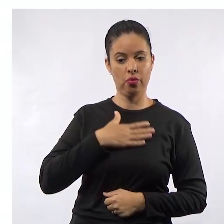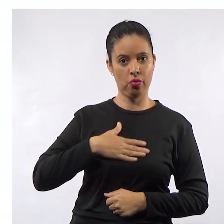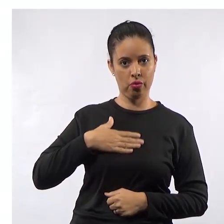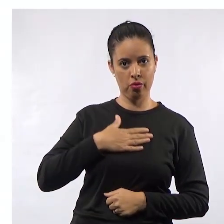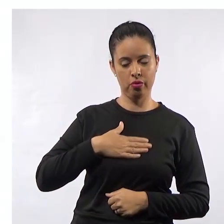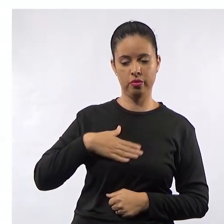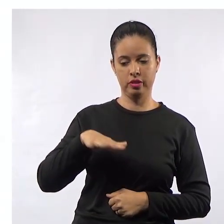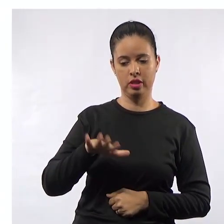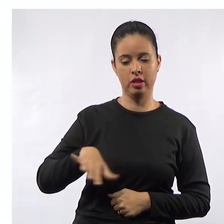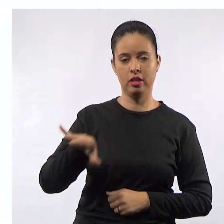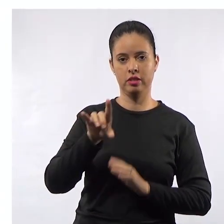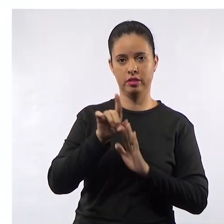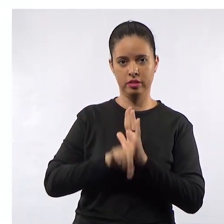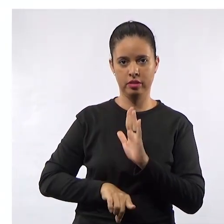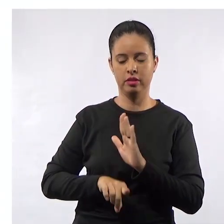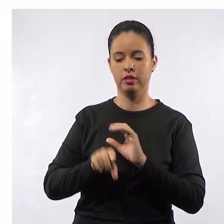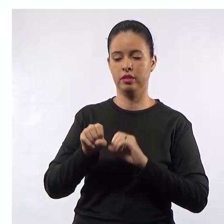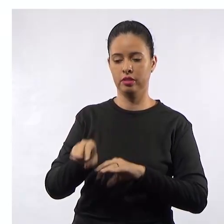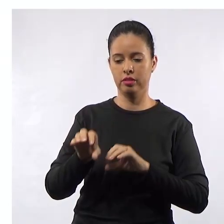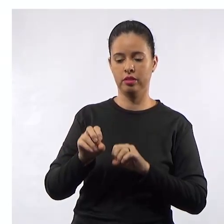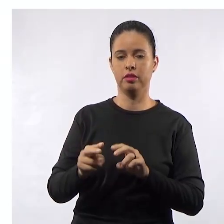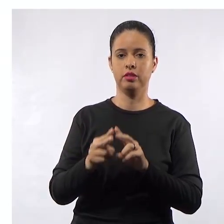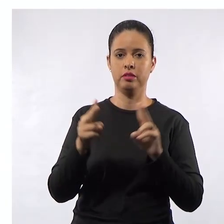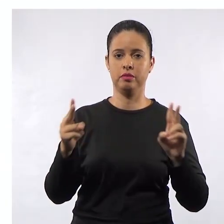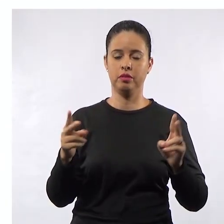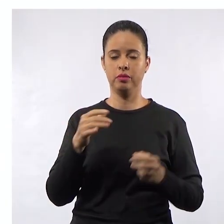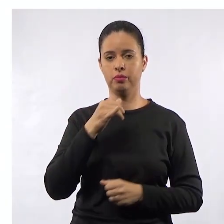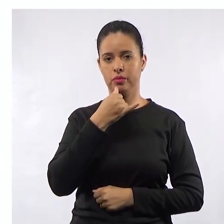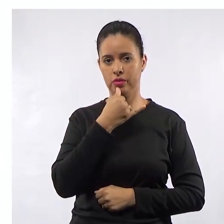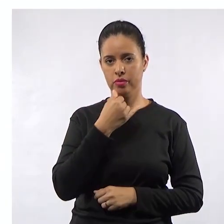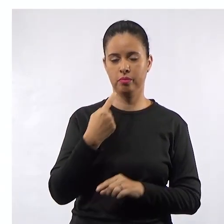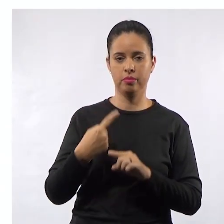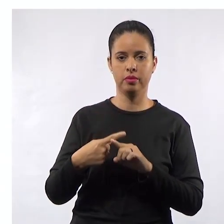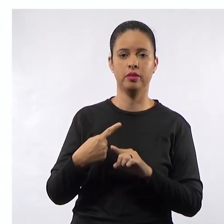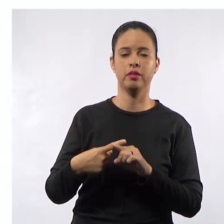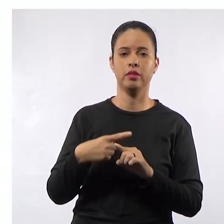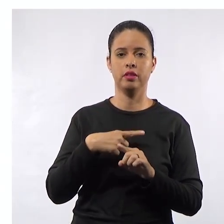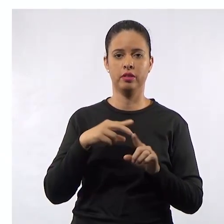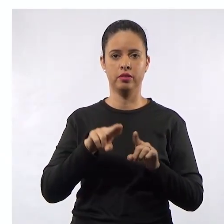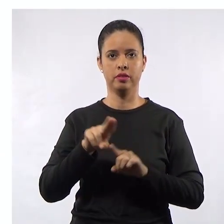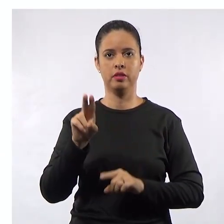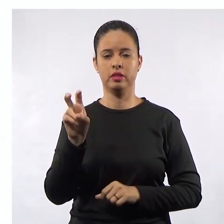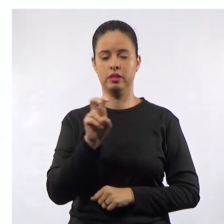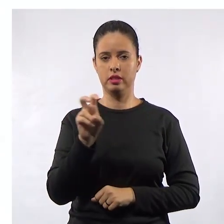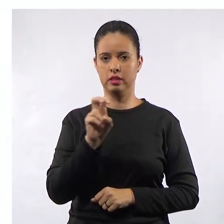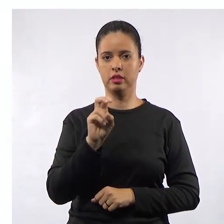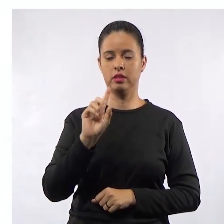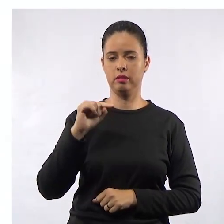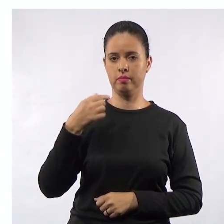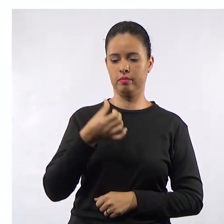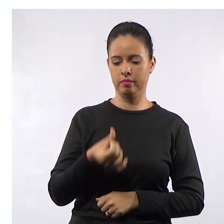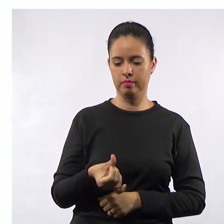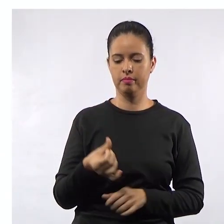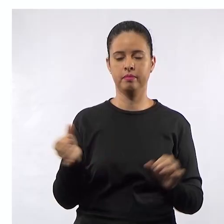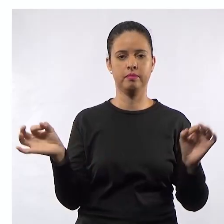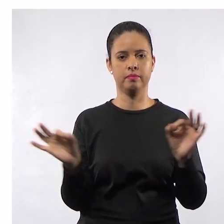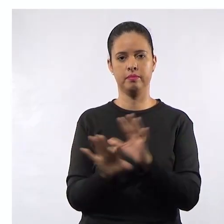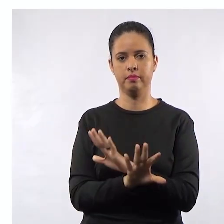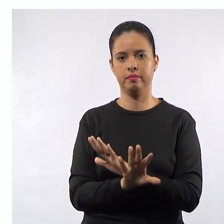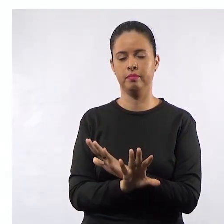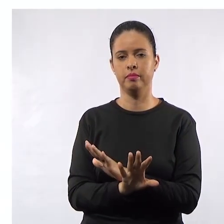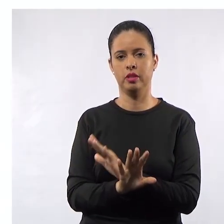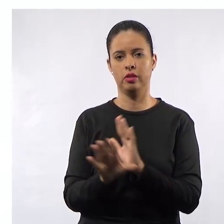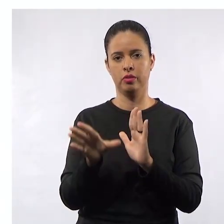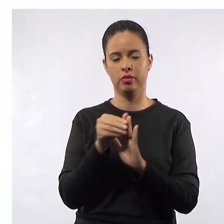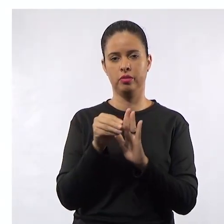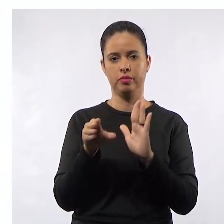do direito, mas entusiasta da educação à distância, fico triste, porque teremos a nossa unidade 5 e 6 e aí nós vamos encerrar aqui